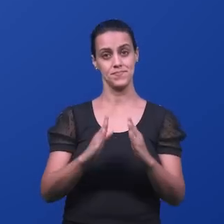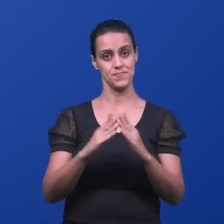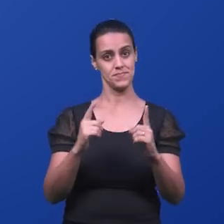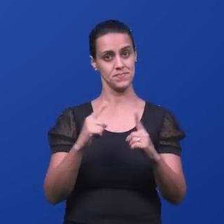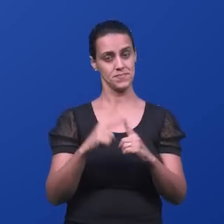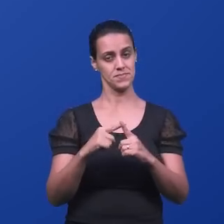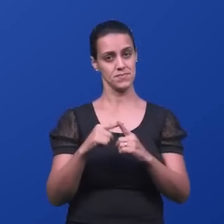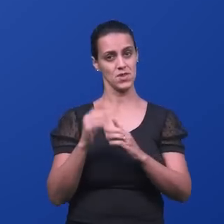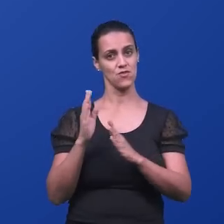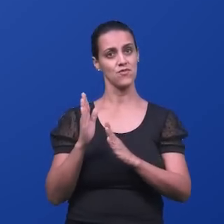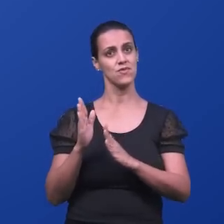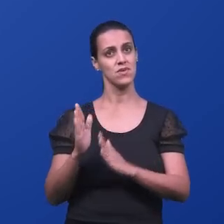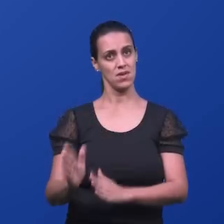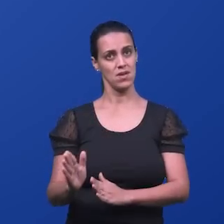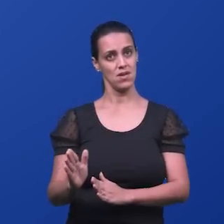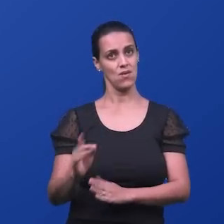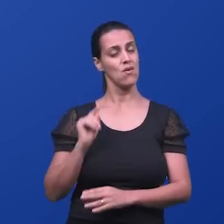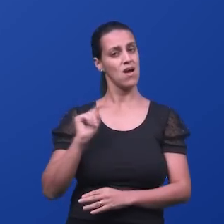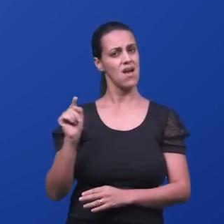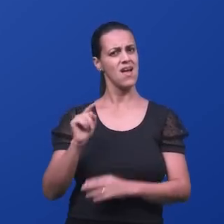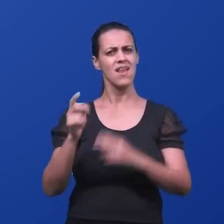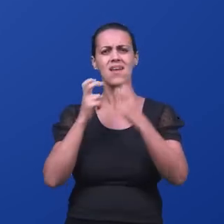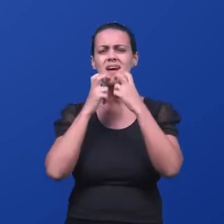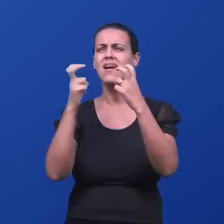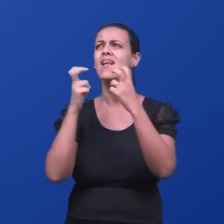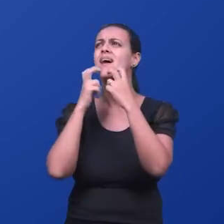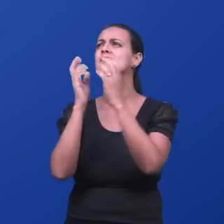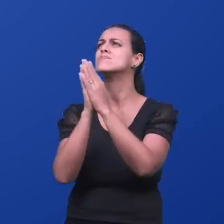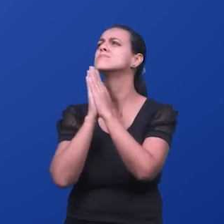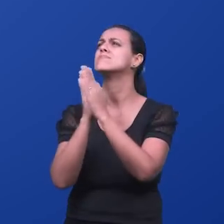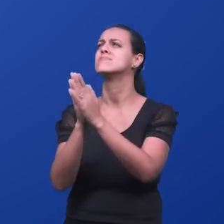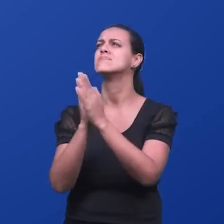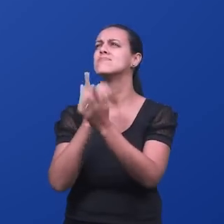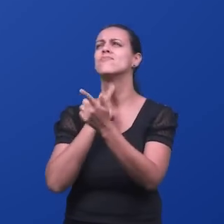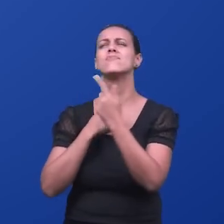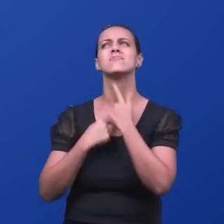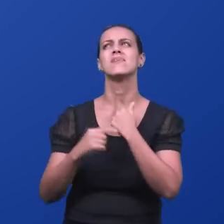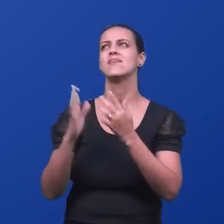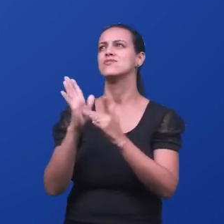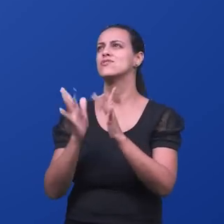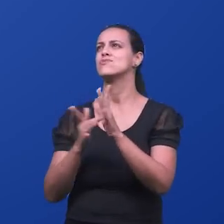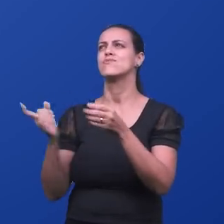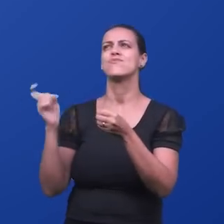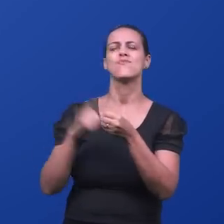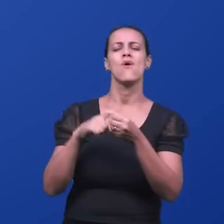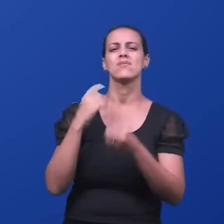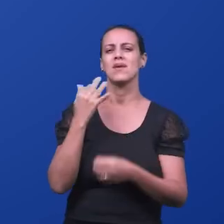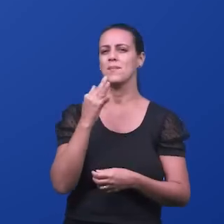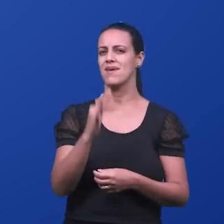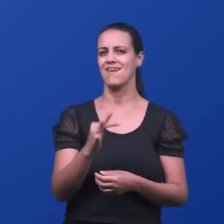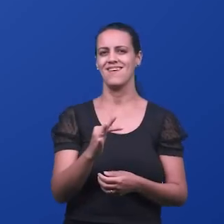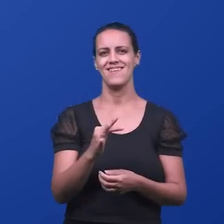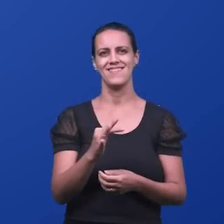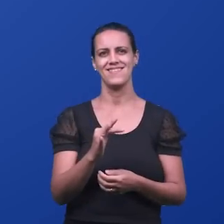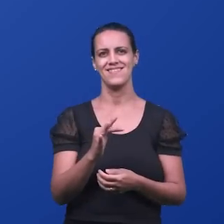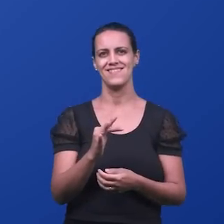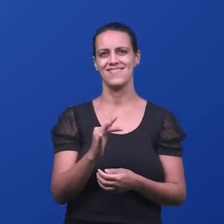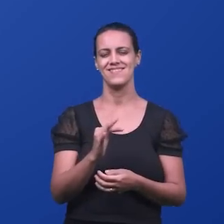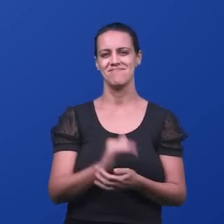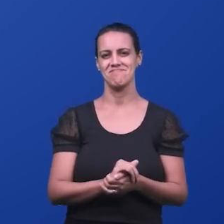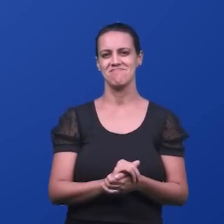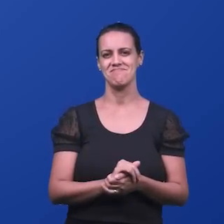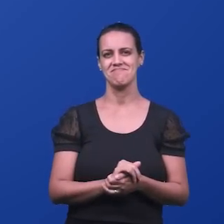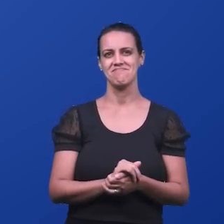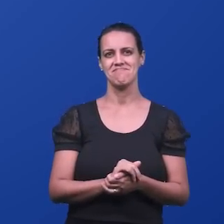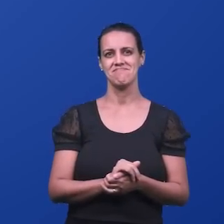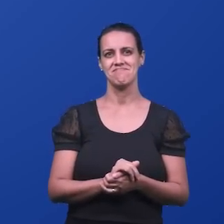igreja fiel, ela clama, ela anseia pela breve volta do Senhor